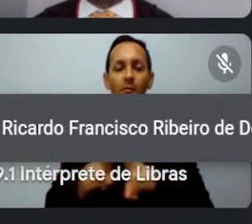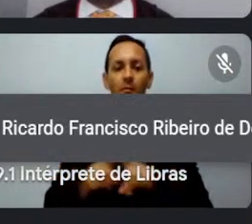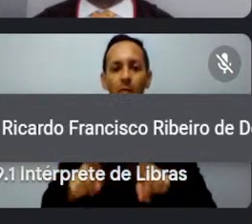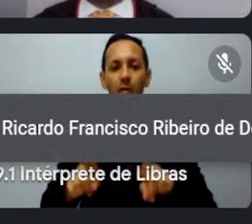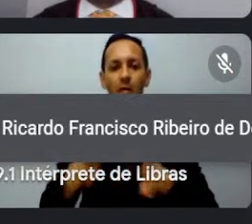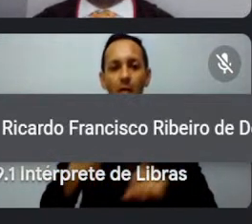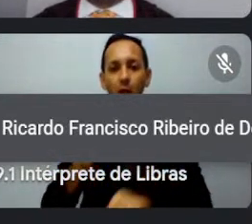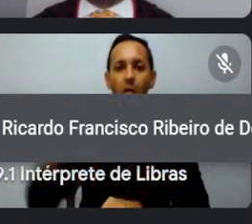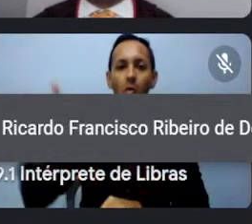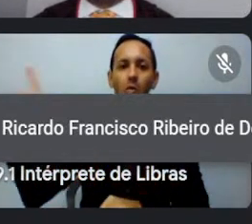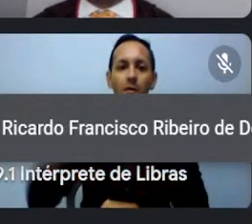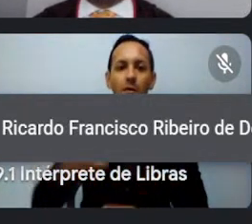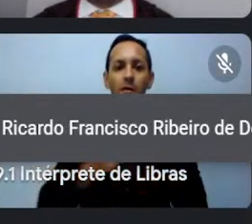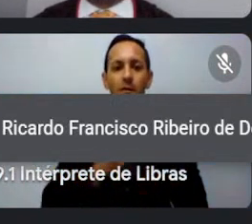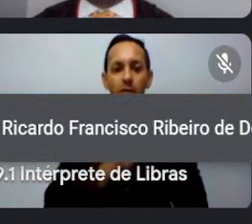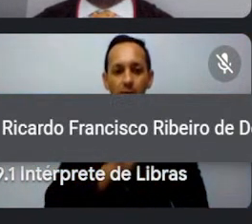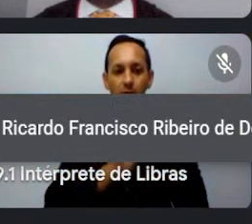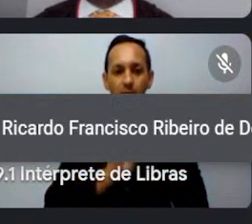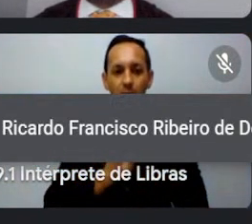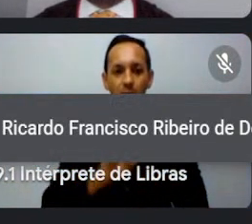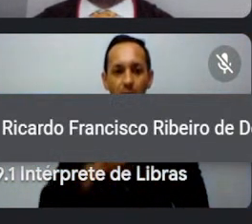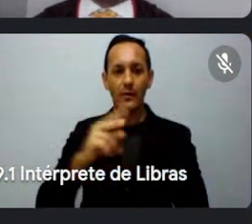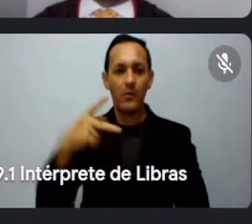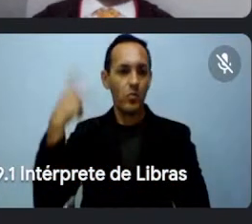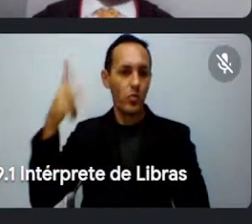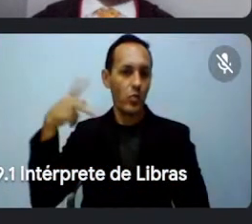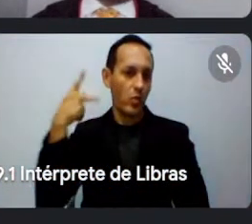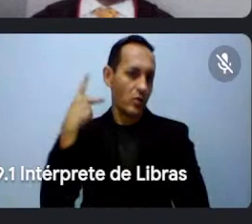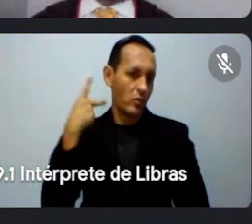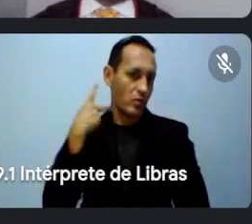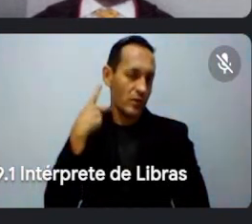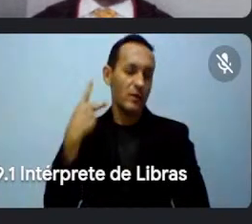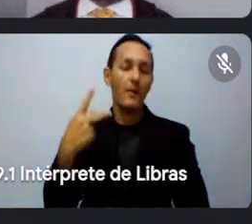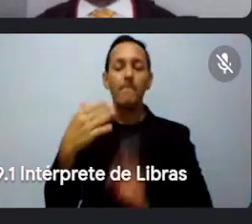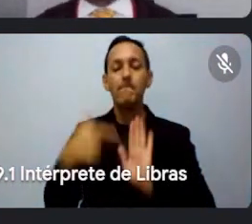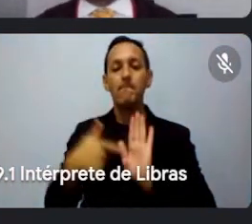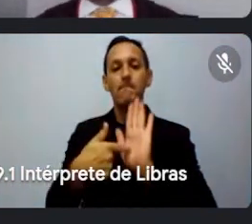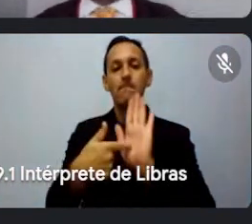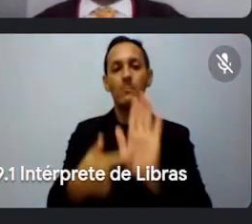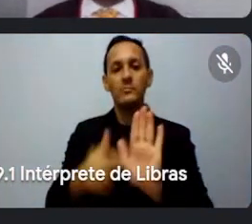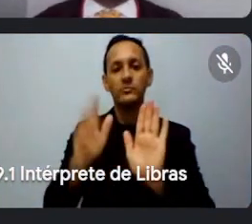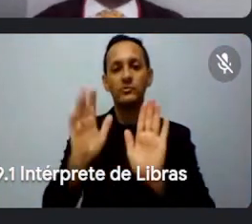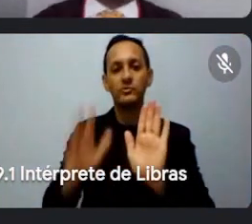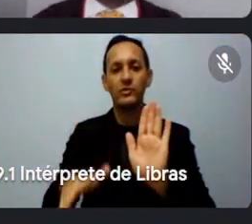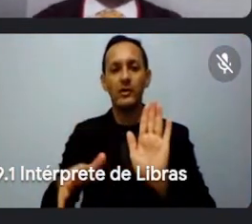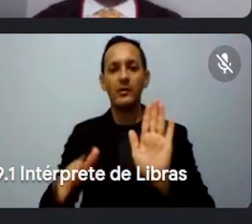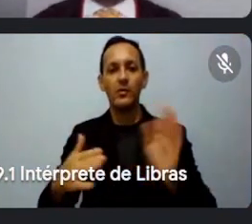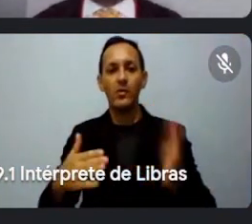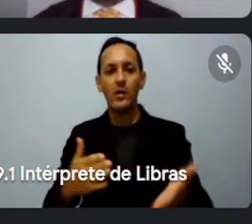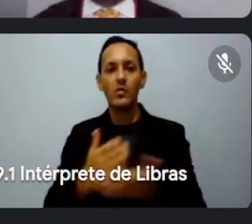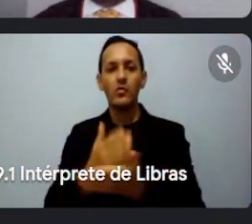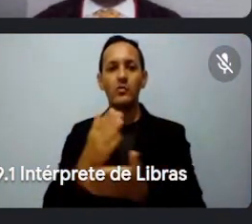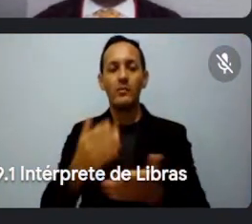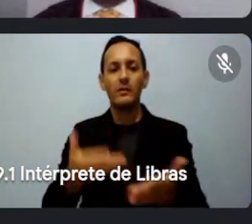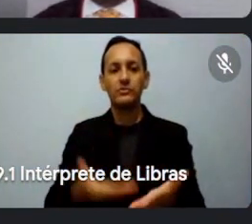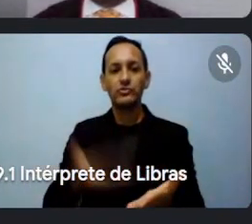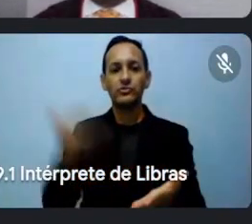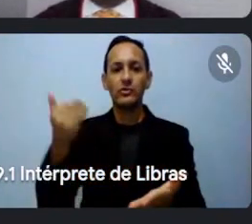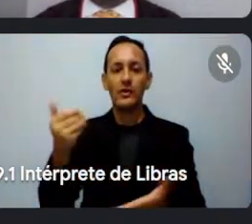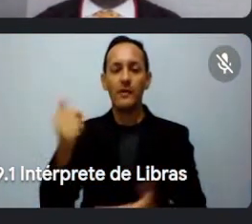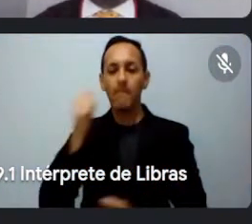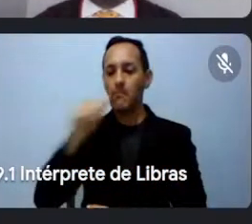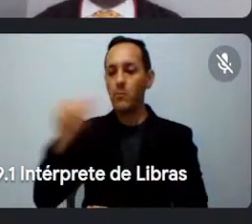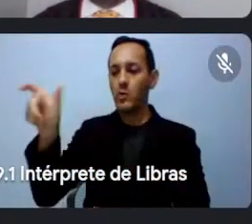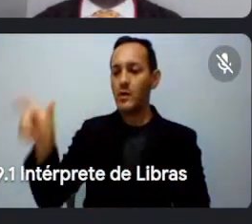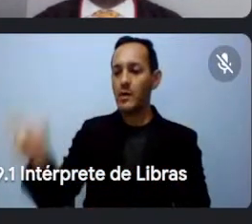parecer da douta Procuradoria Regional Eleitoral eu dou parcial provimento ao recurso para absolver a recorrente Maria de